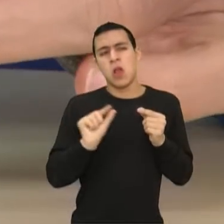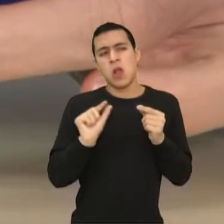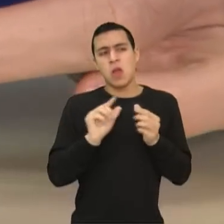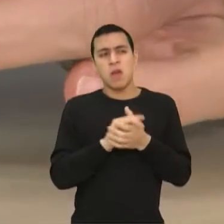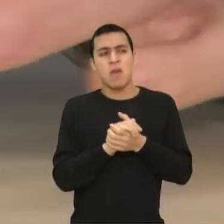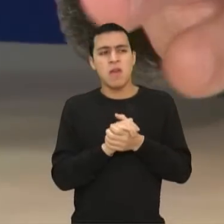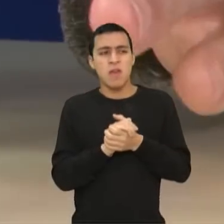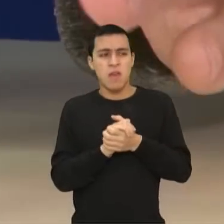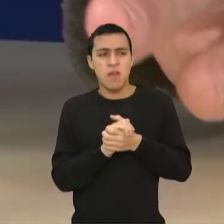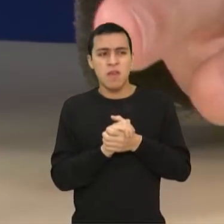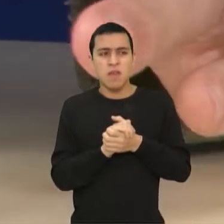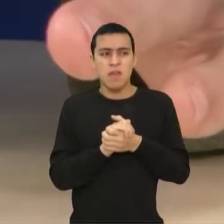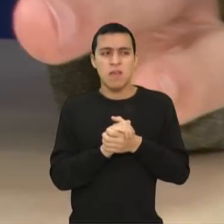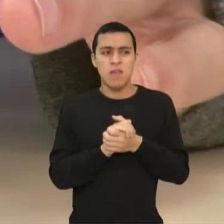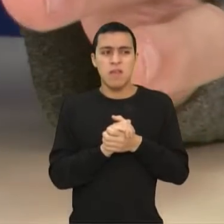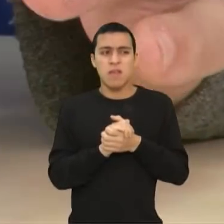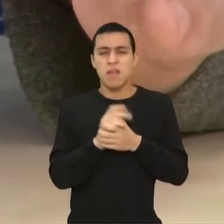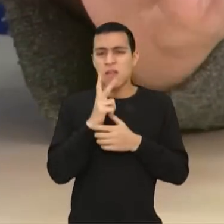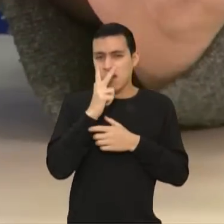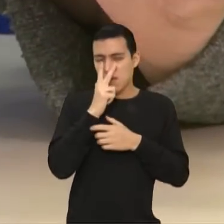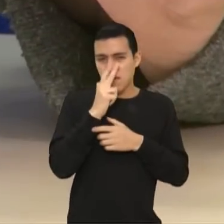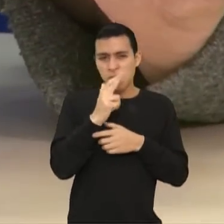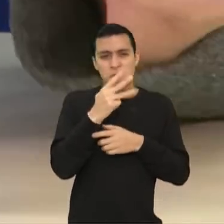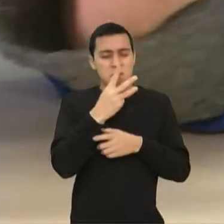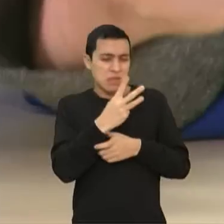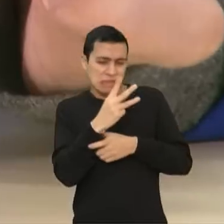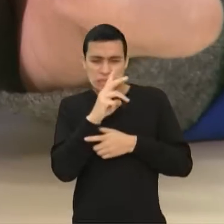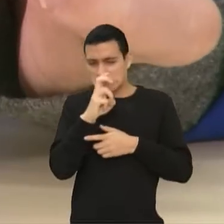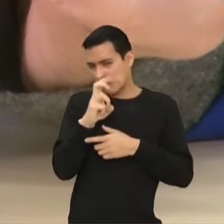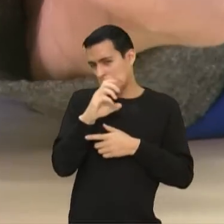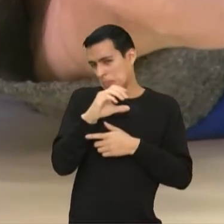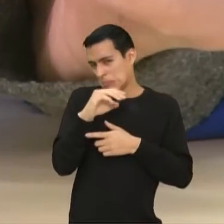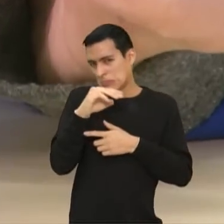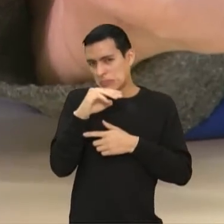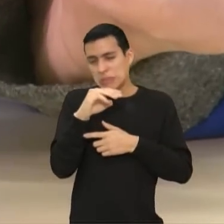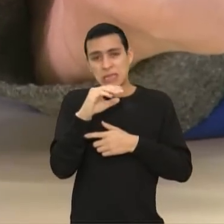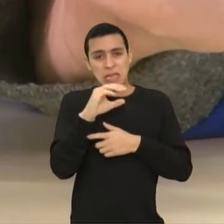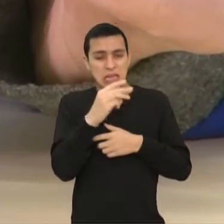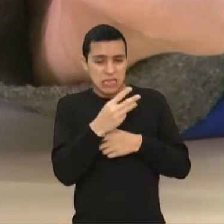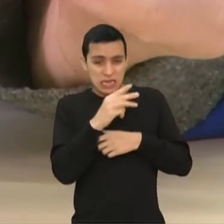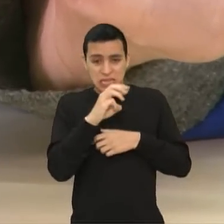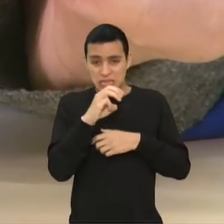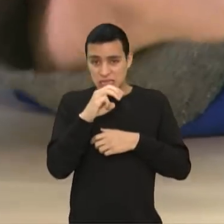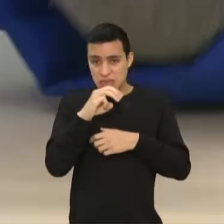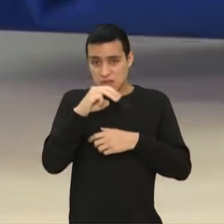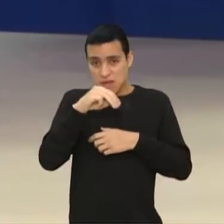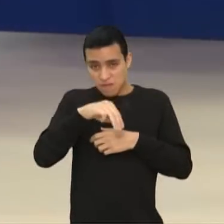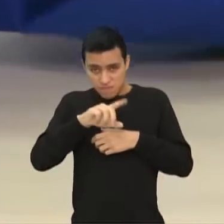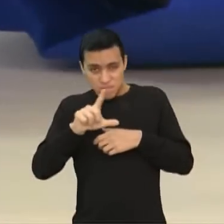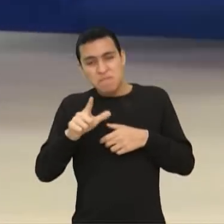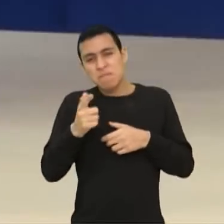Ele subiu quase para uns 35. Se a gente perceber, o nível aumentou um pouquinho.